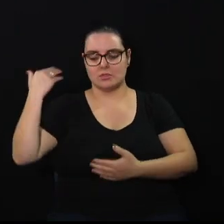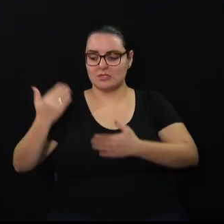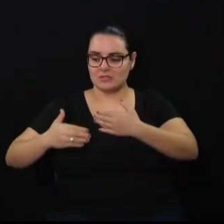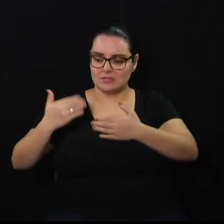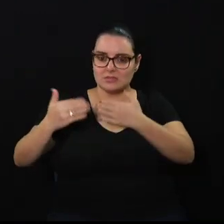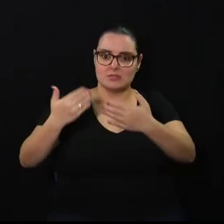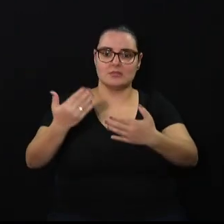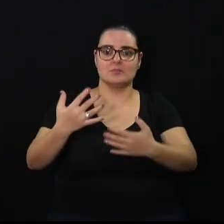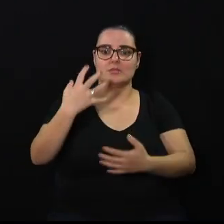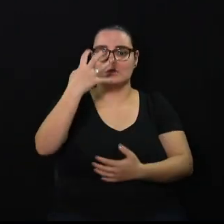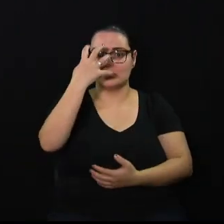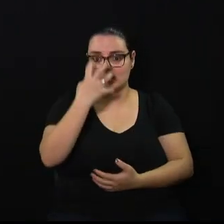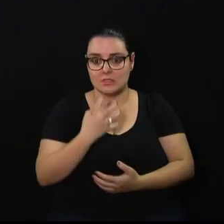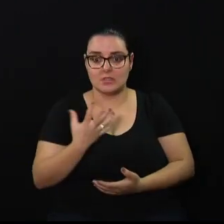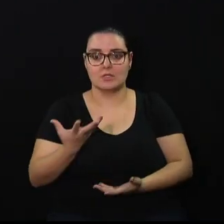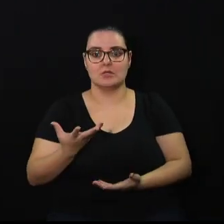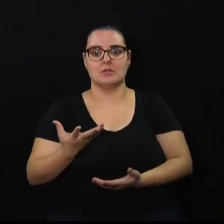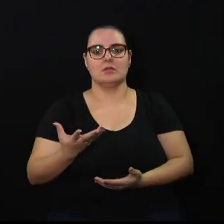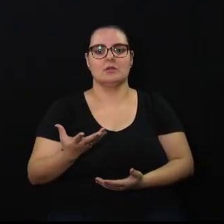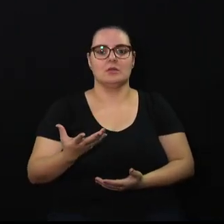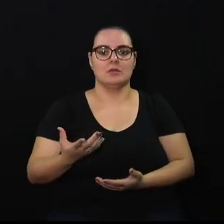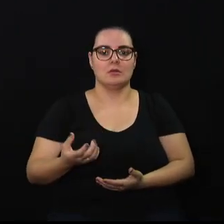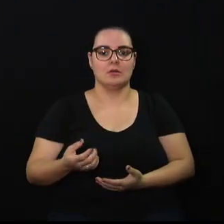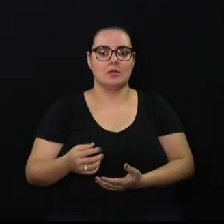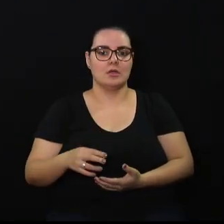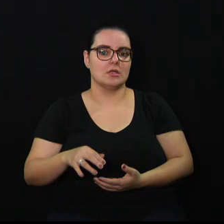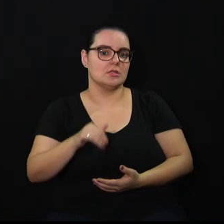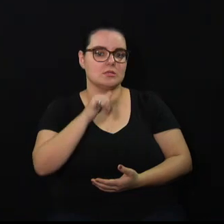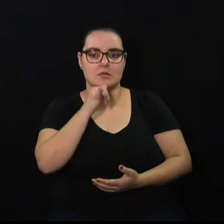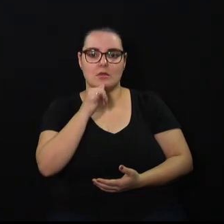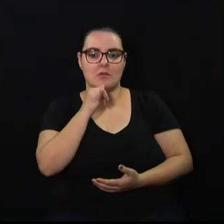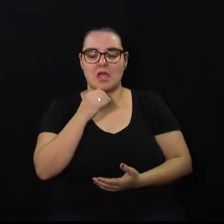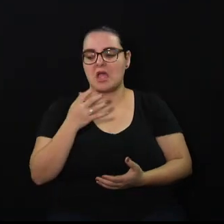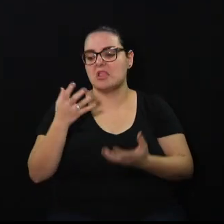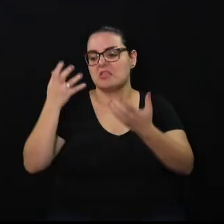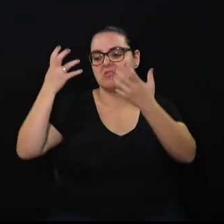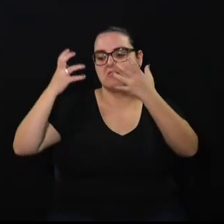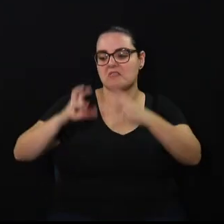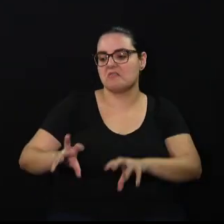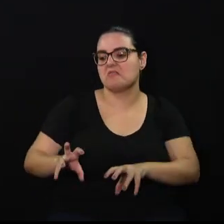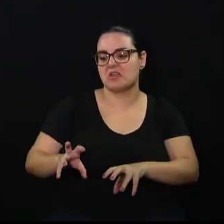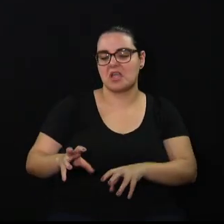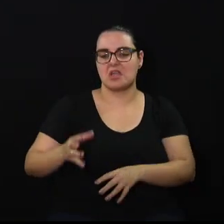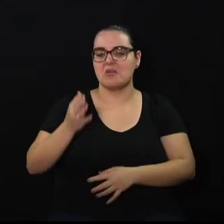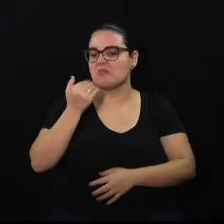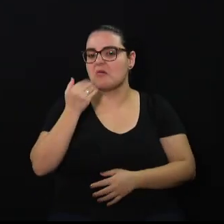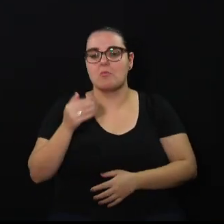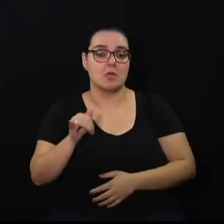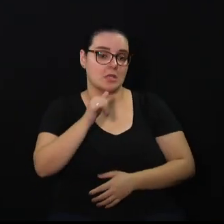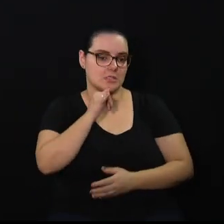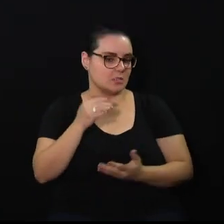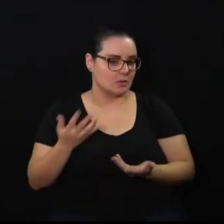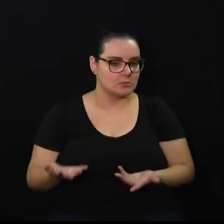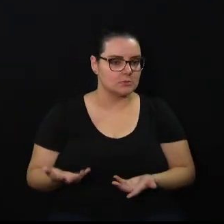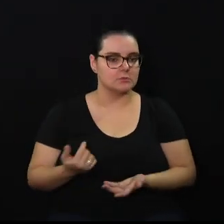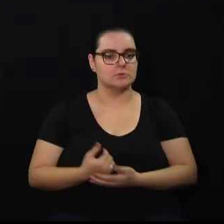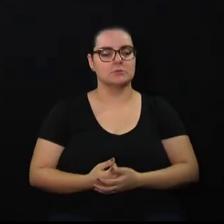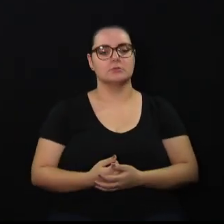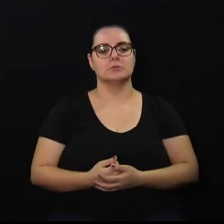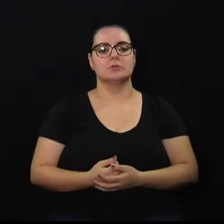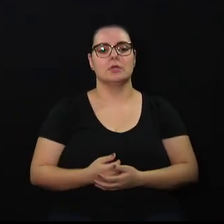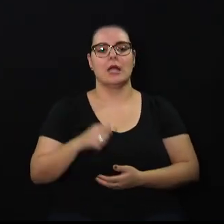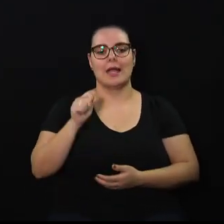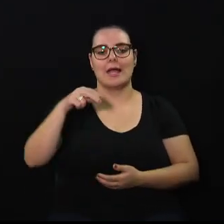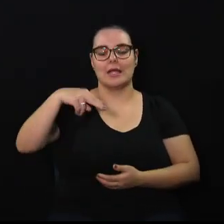grave como por exemplo uma restrição alimentar importante é poder causar até uma anorexia nesse paciente e podem ainda apresentar